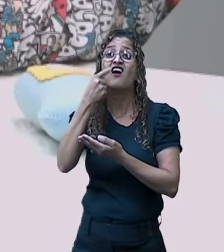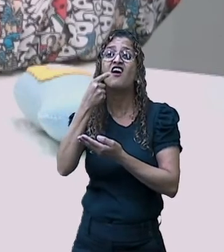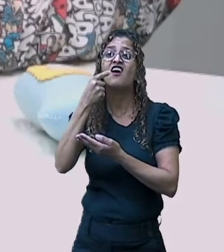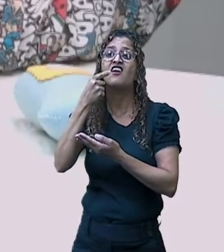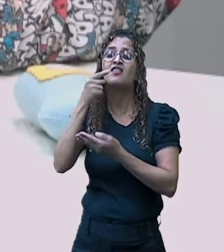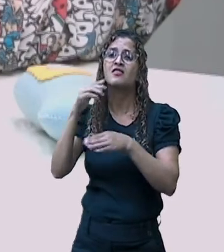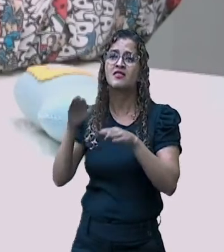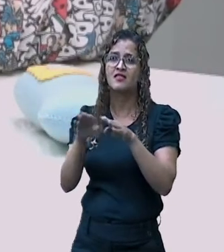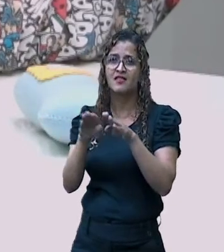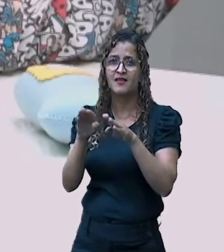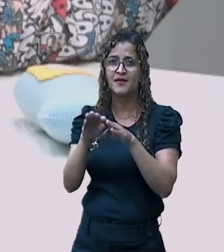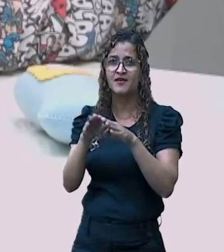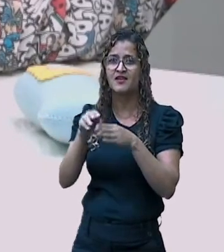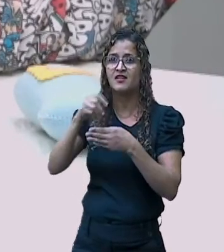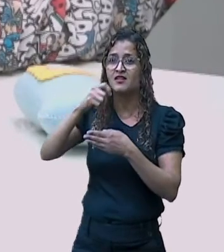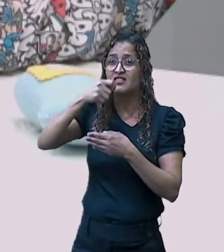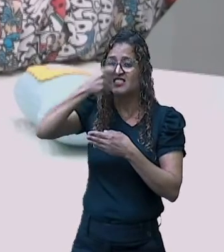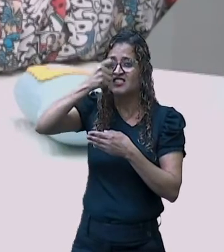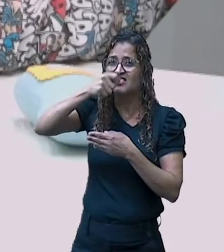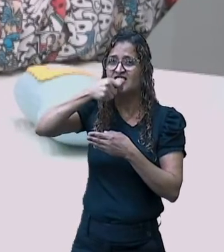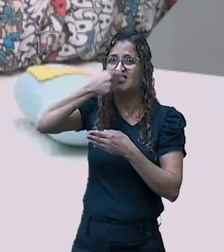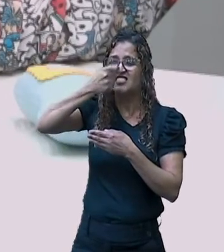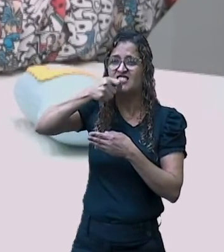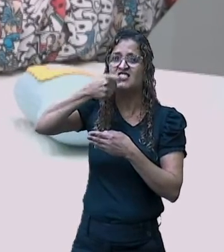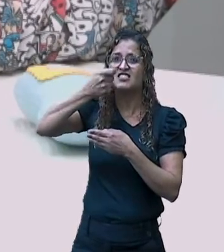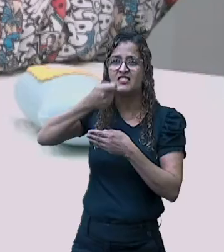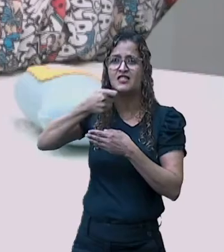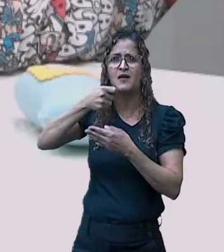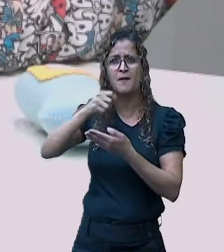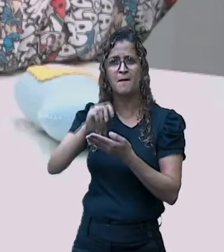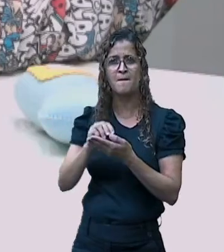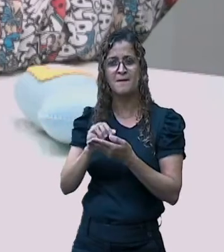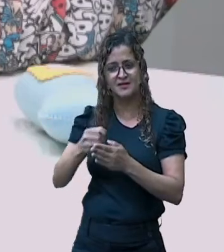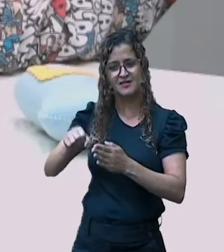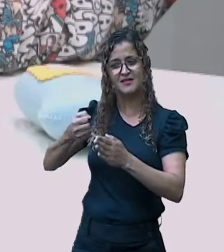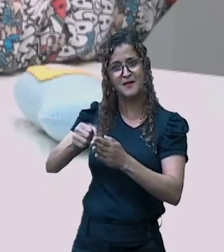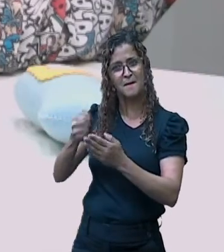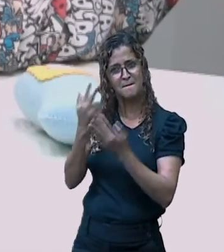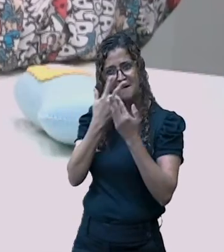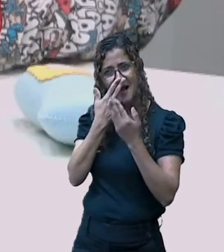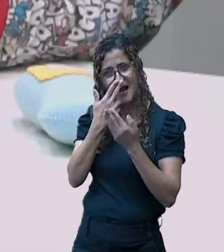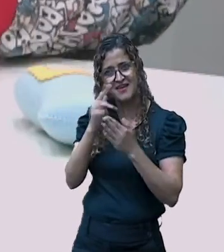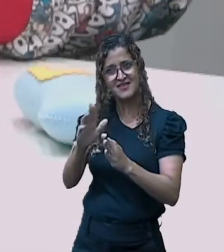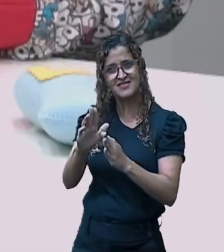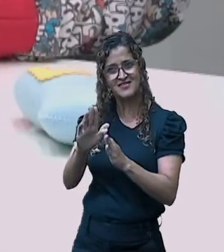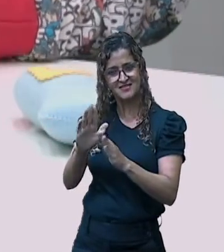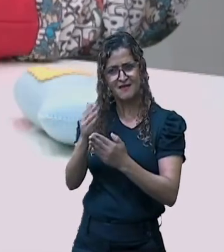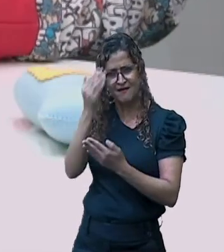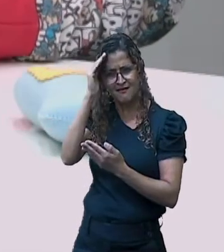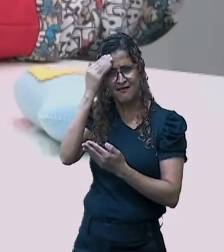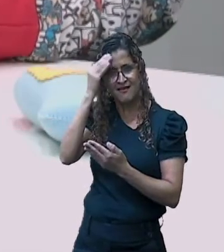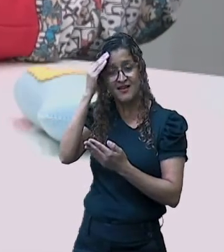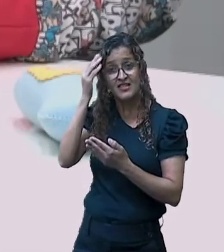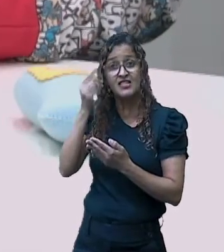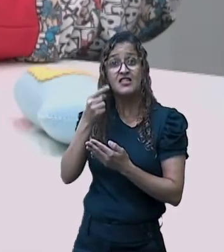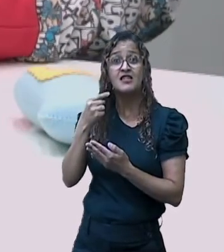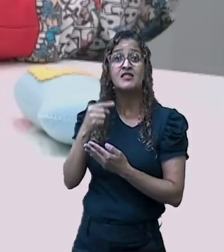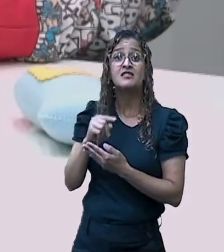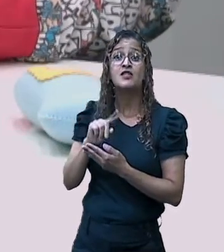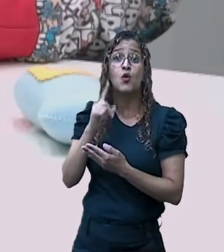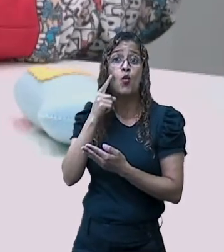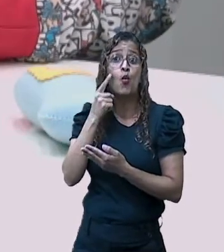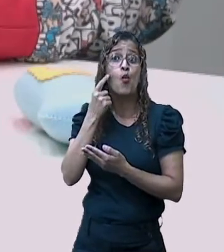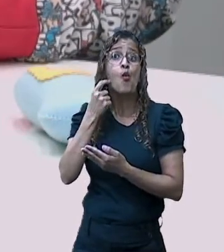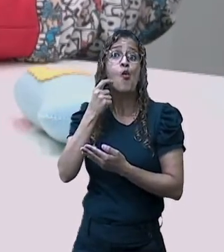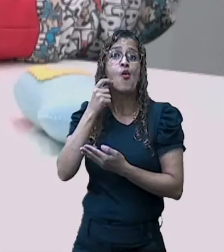também. Vamos fazer esse movimento como se estivesse varrendo os dentinhos. Nos dentinhos de trás, a gente vai fazer um vai e